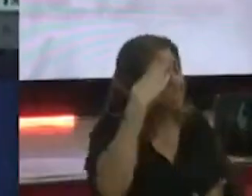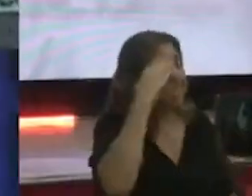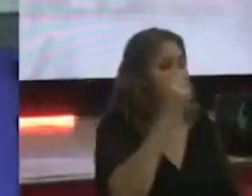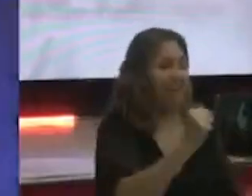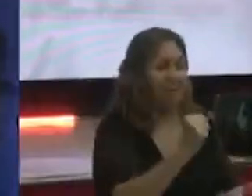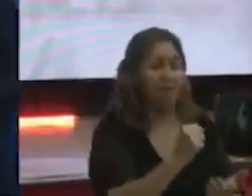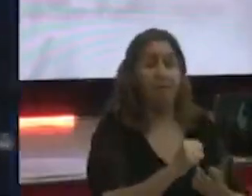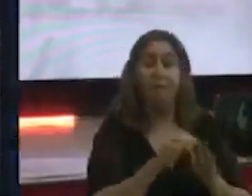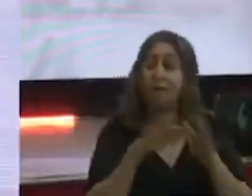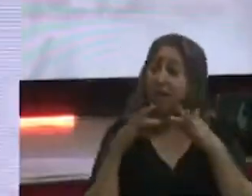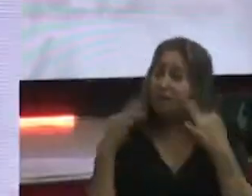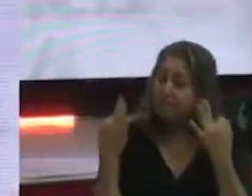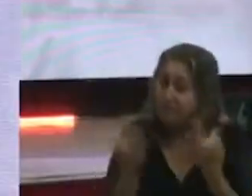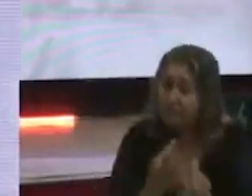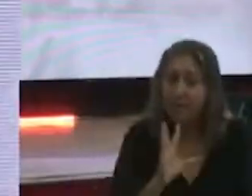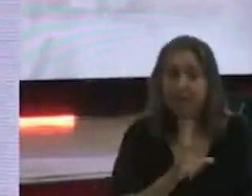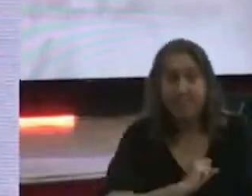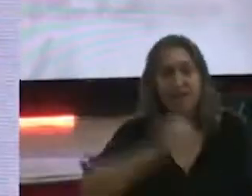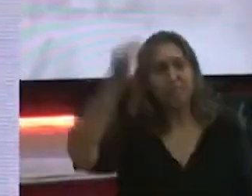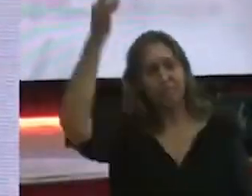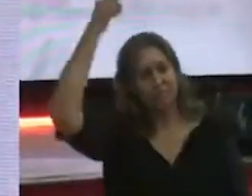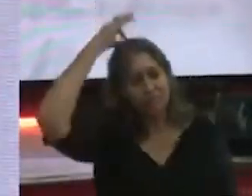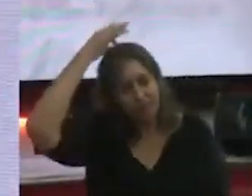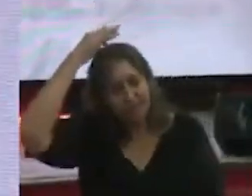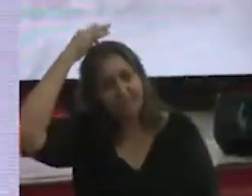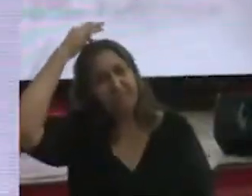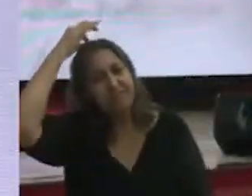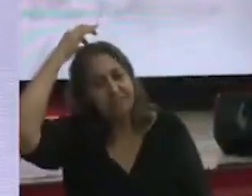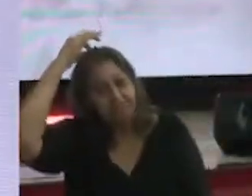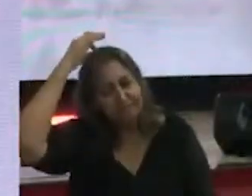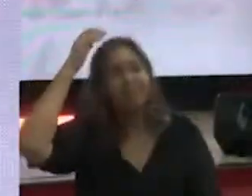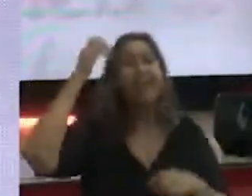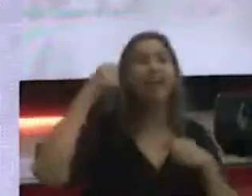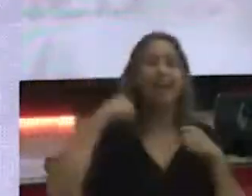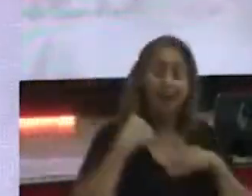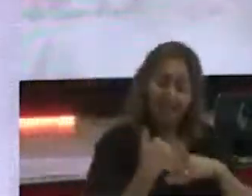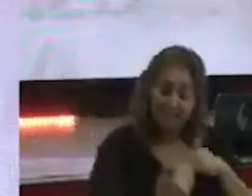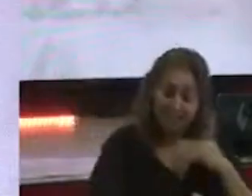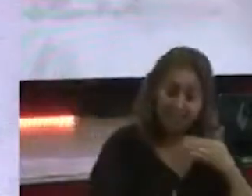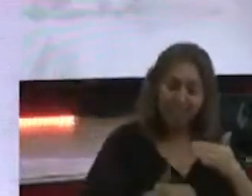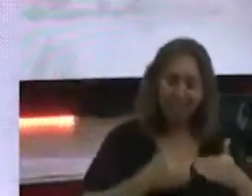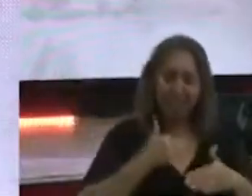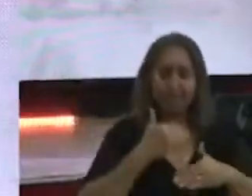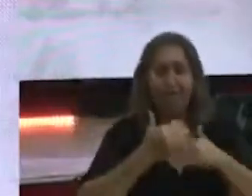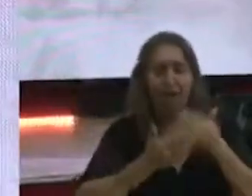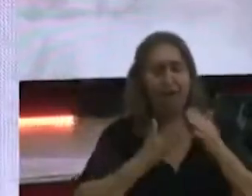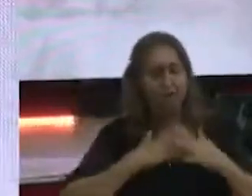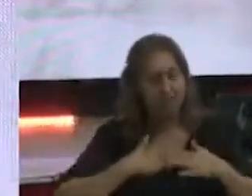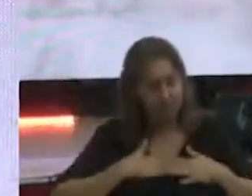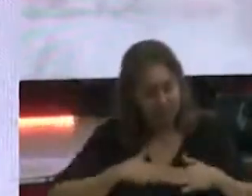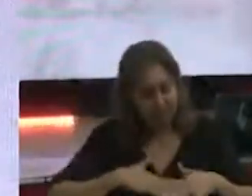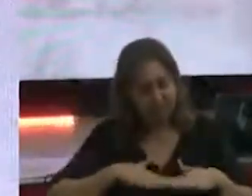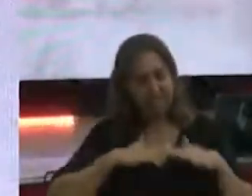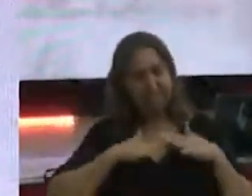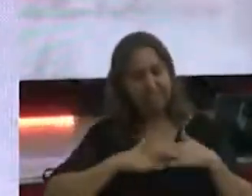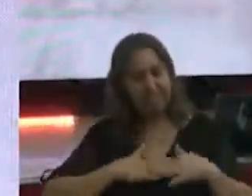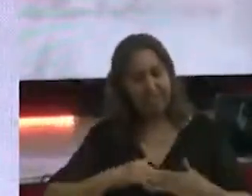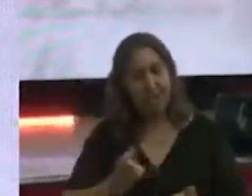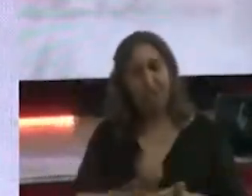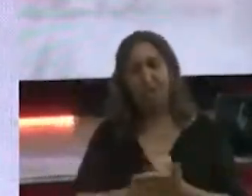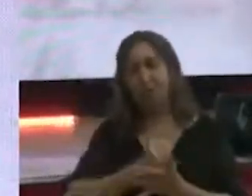porque a família que ama o espírito santo ela desenvolve mansidão E